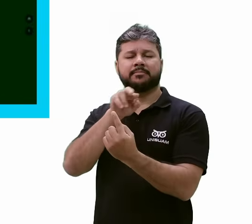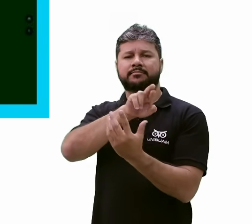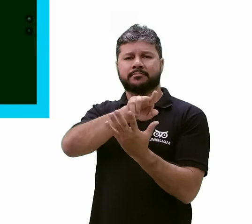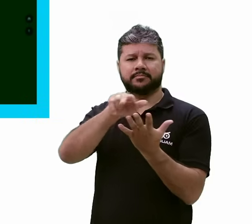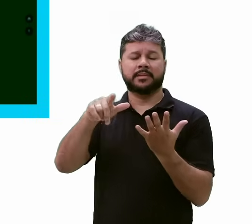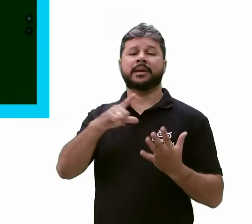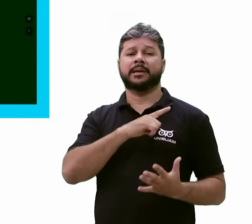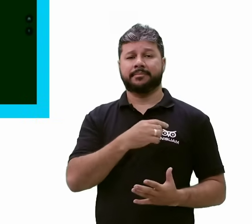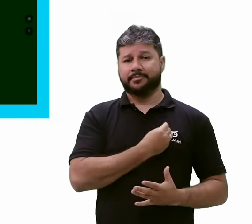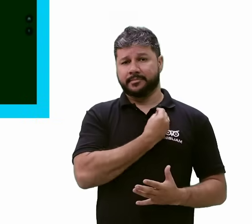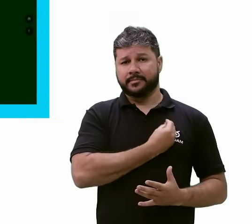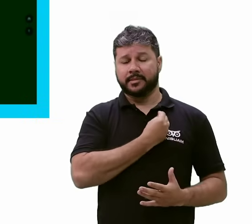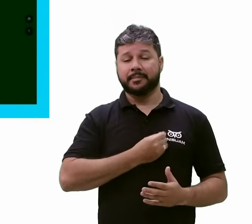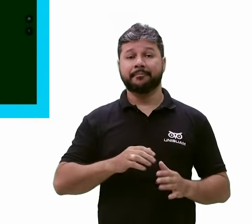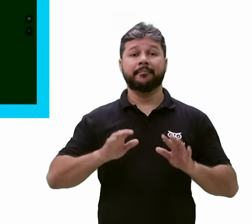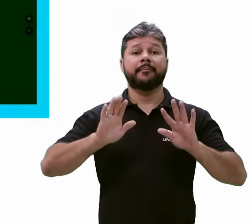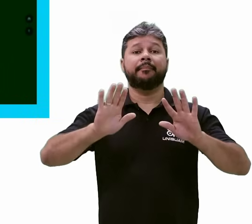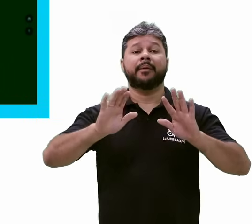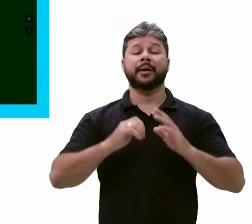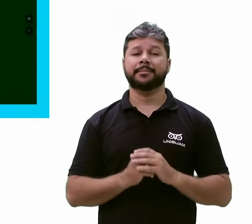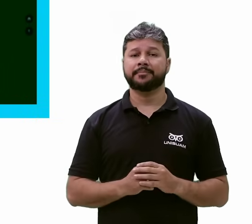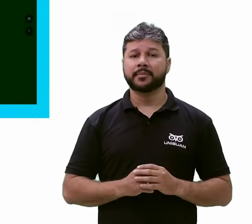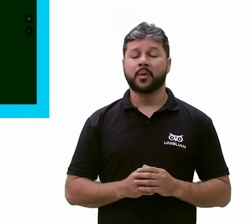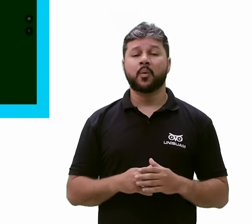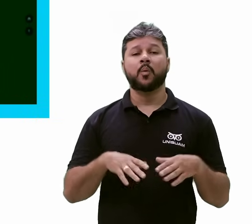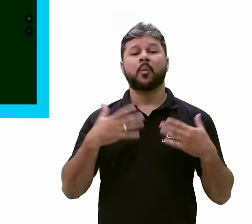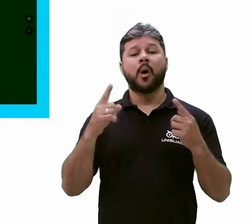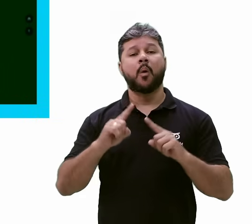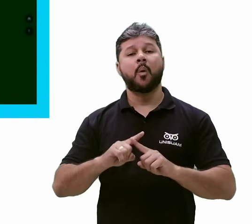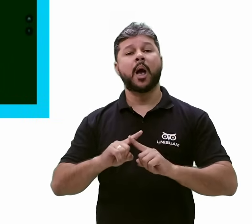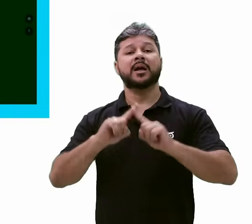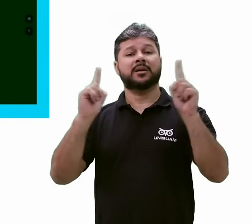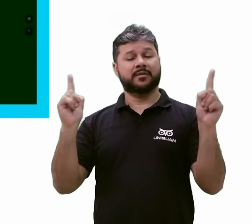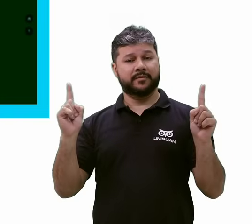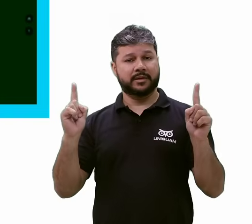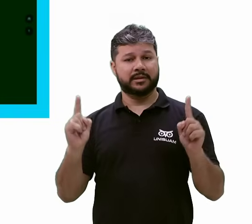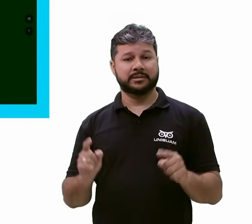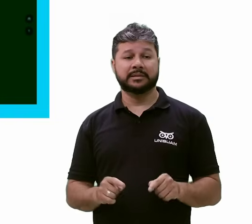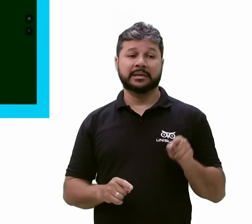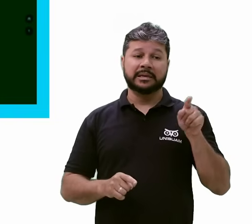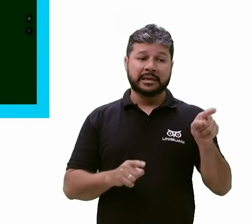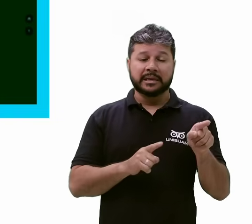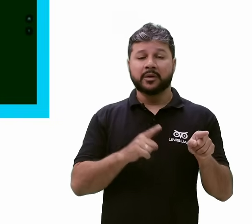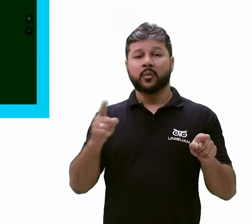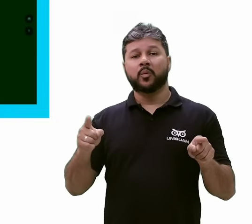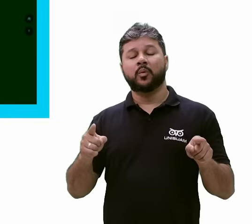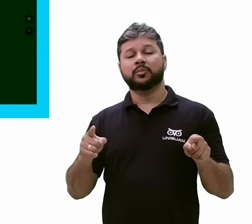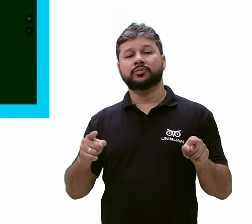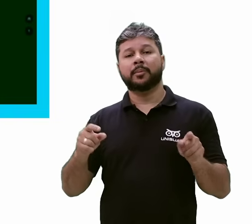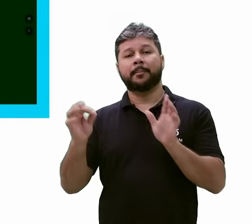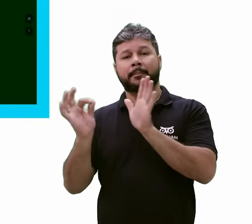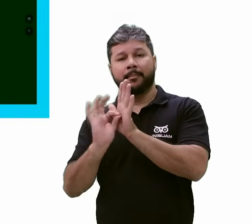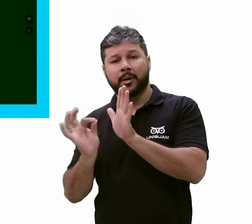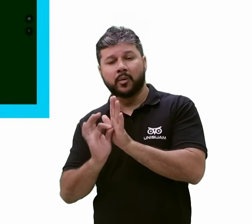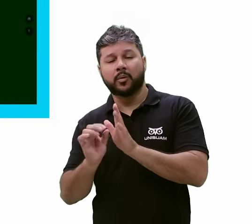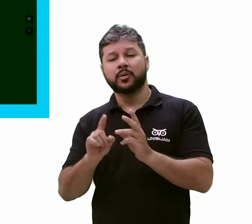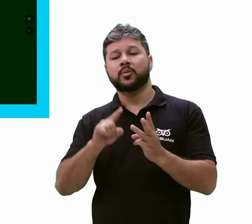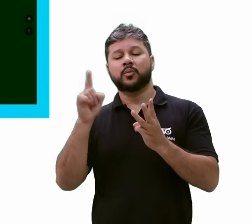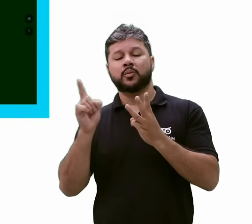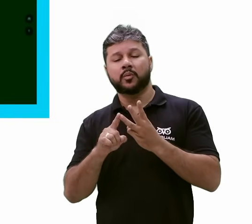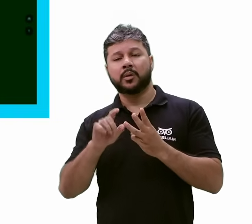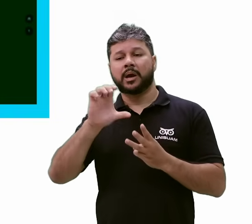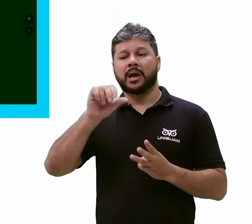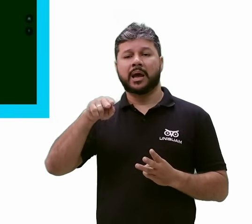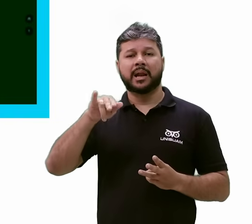funções. Mas qual seria a diferença dele para a maconha e para a cannabis medicinal?